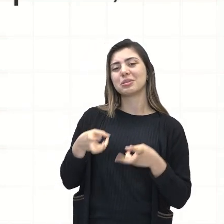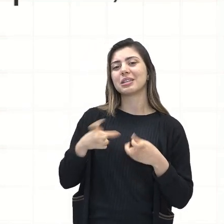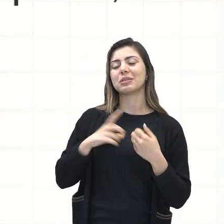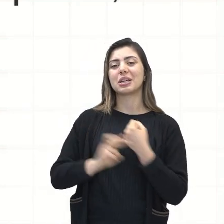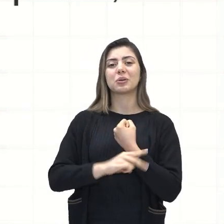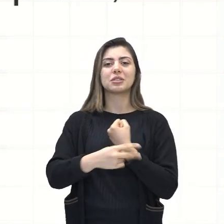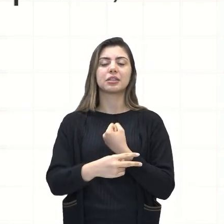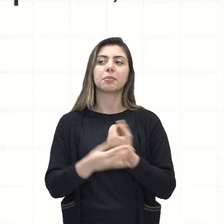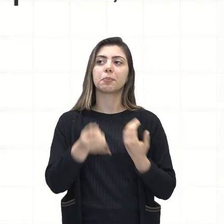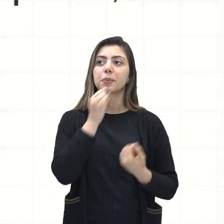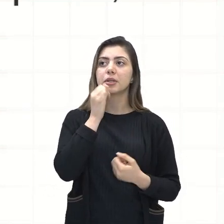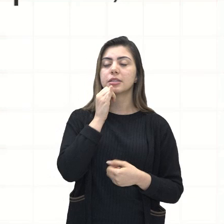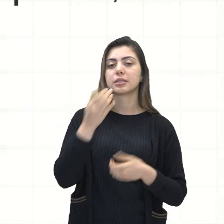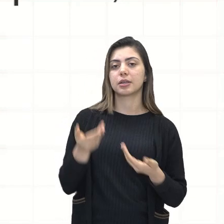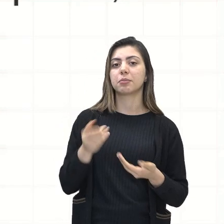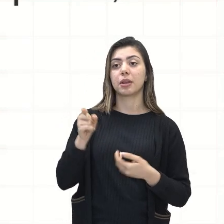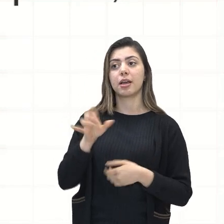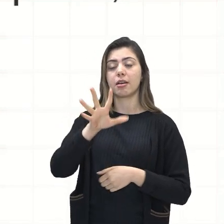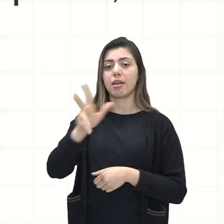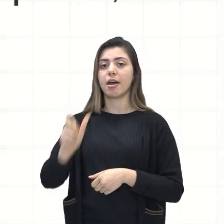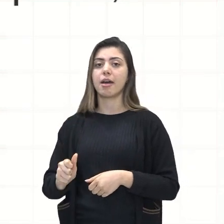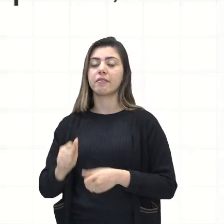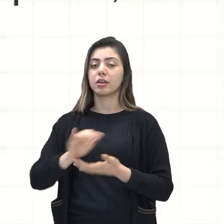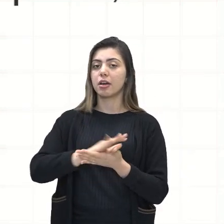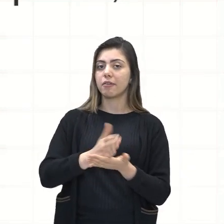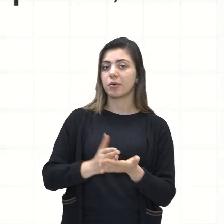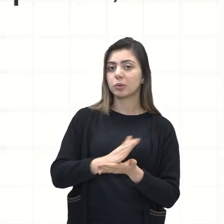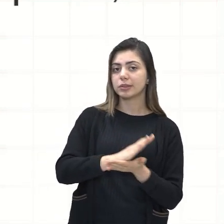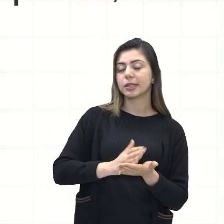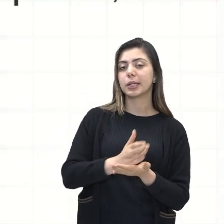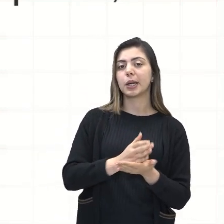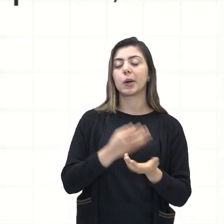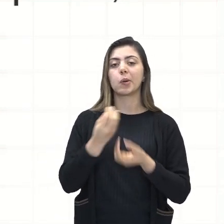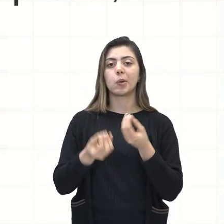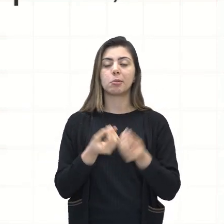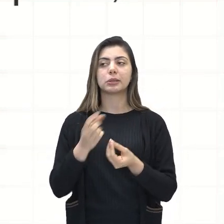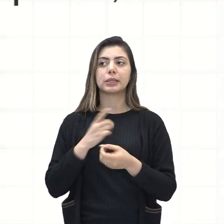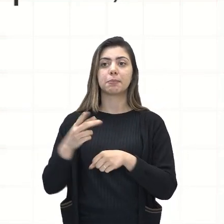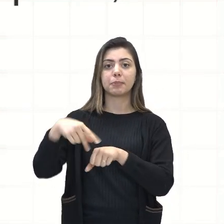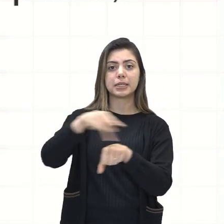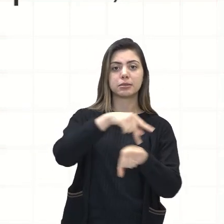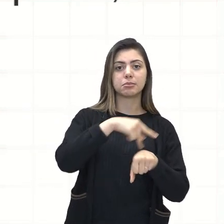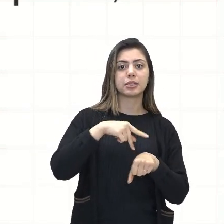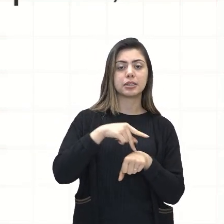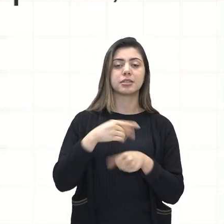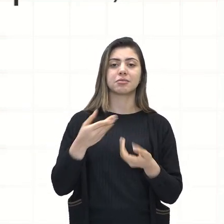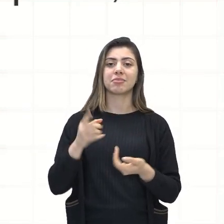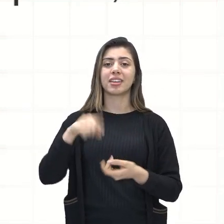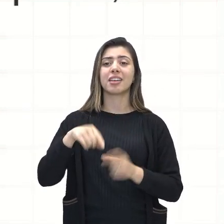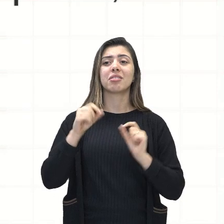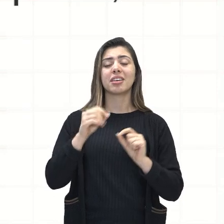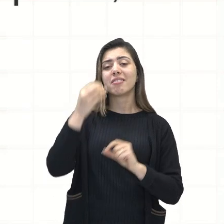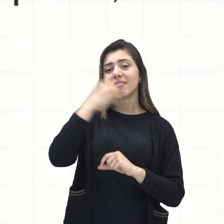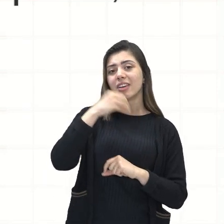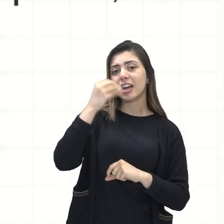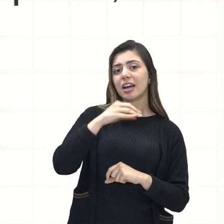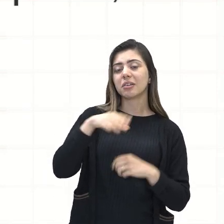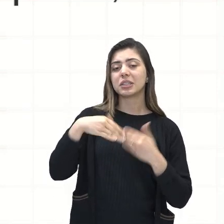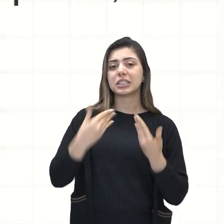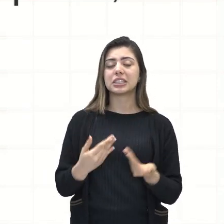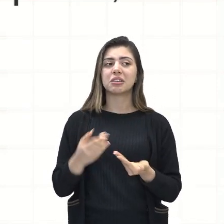fronteiras, por exemplo, no continente africano, a fronteira entre os países é tão frágil ainda e não está